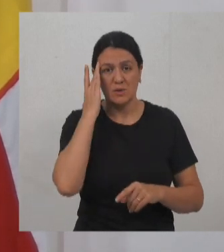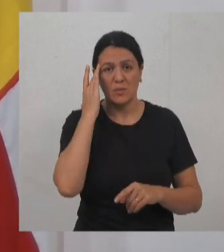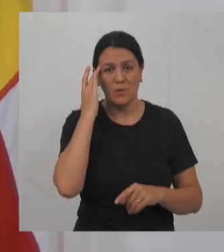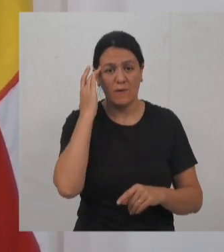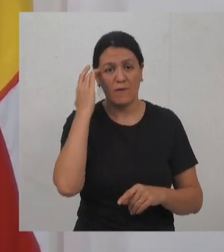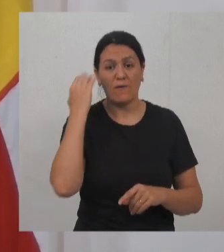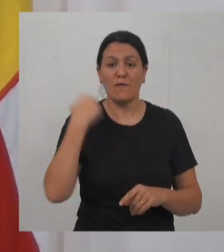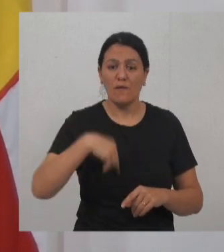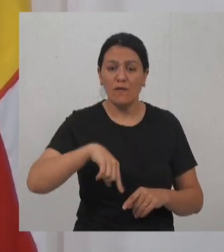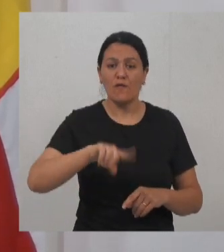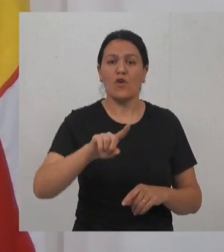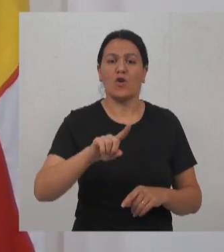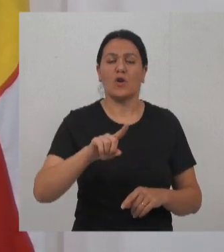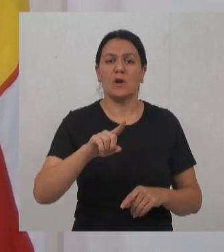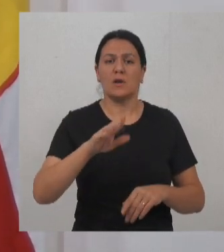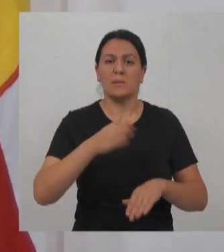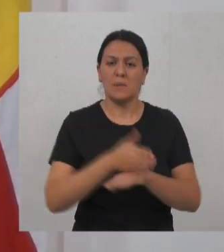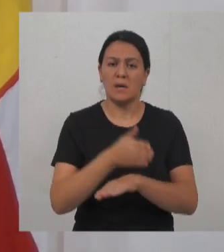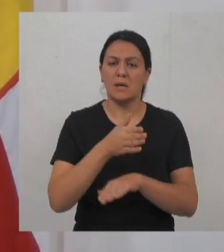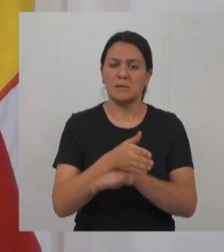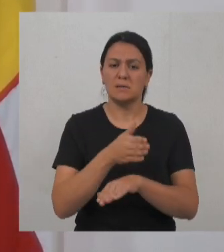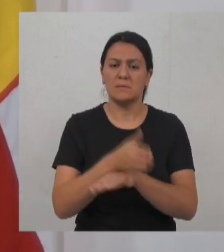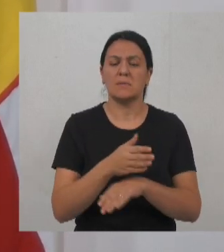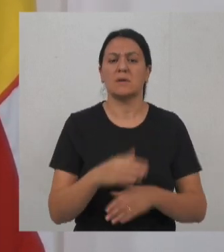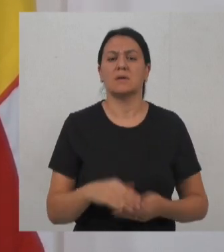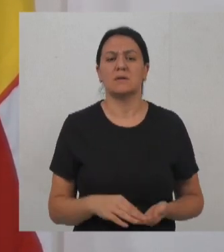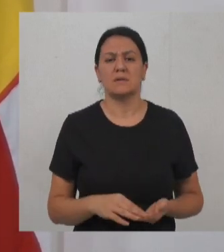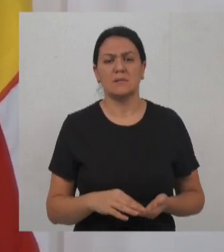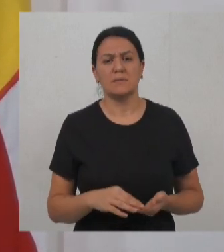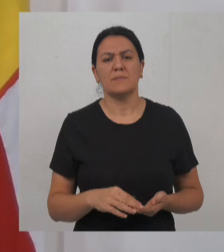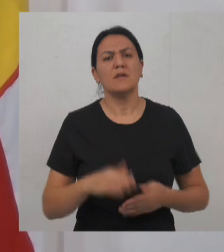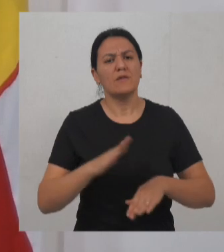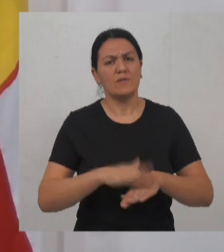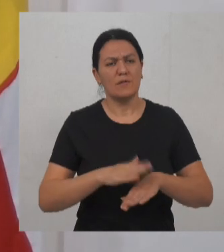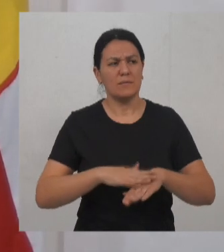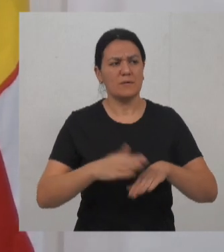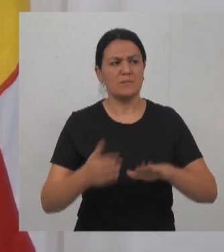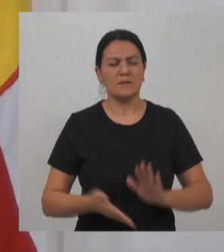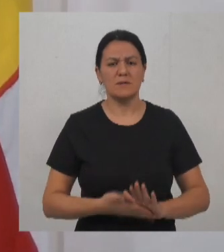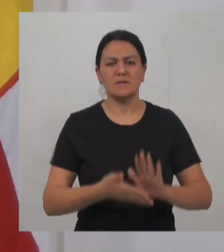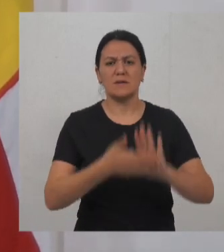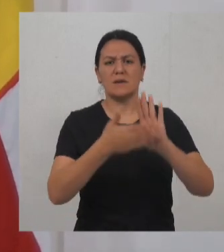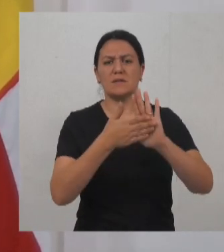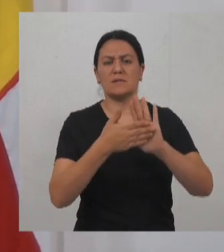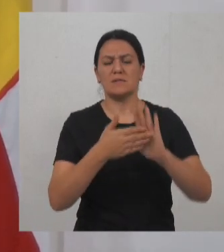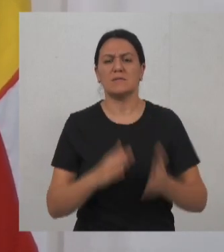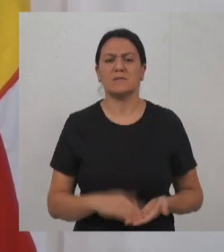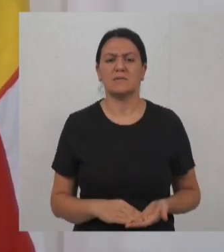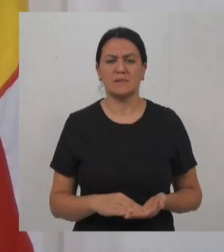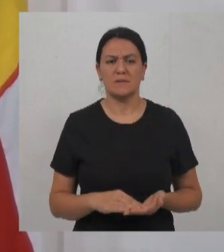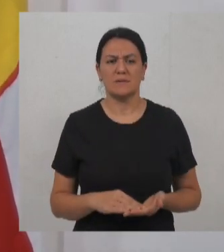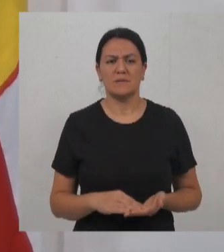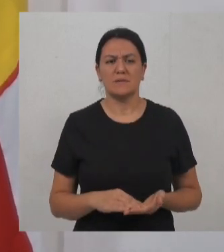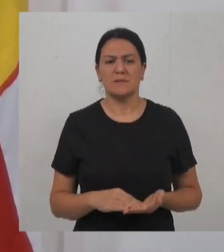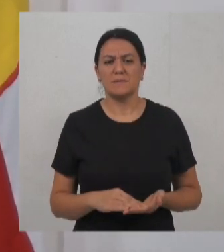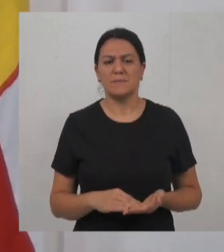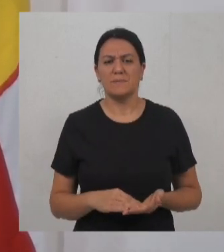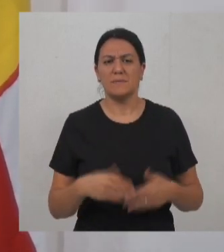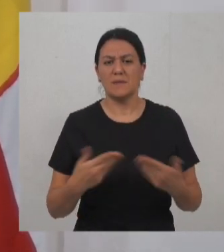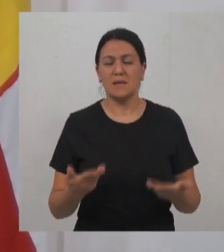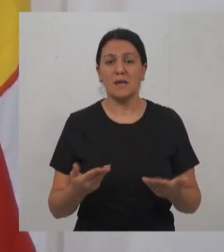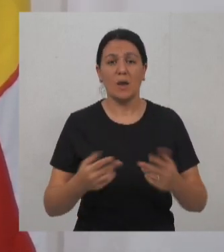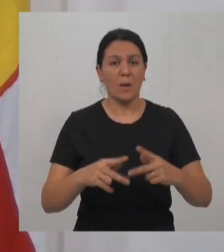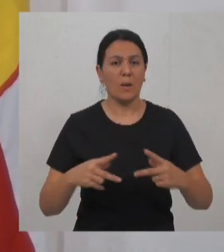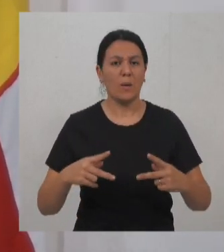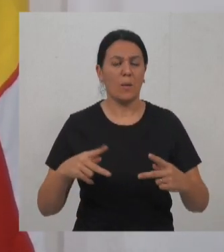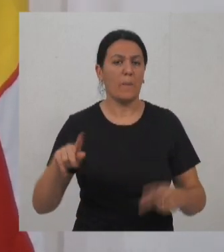4 dias já inteiros. Ele foi sorteado, eu disse, consultei o promotor e